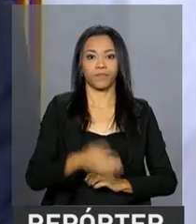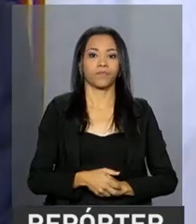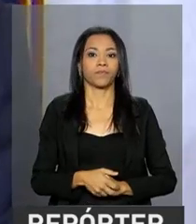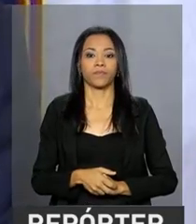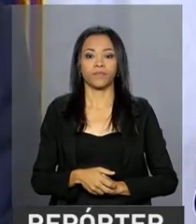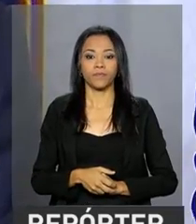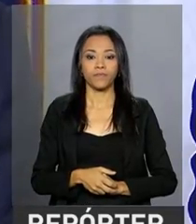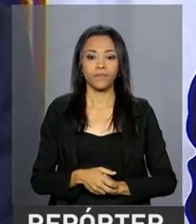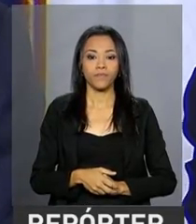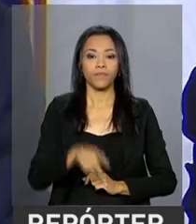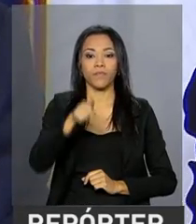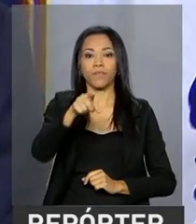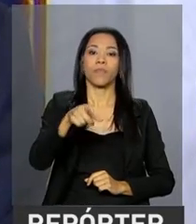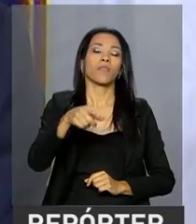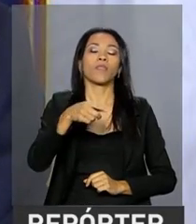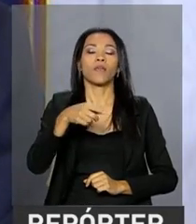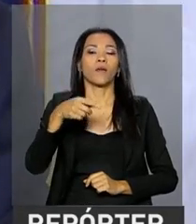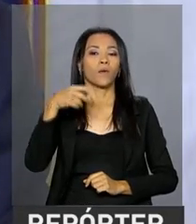é